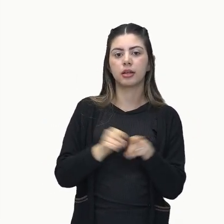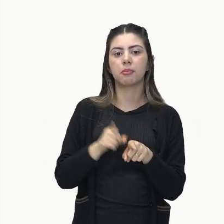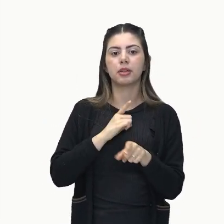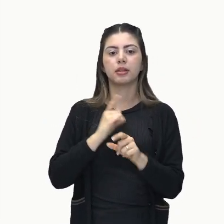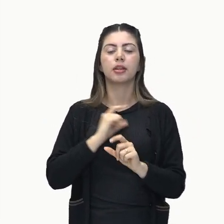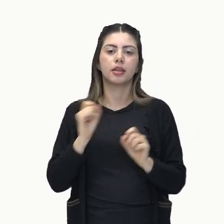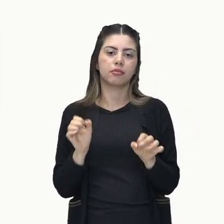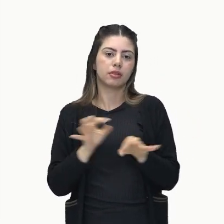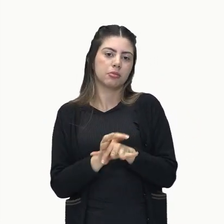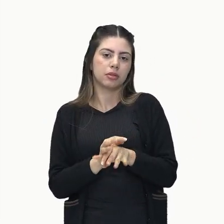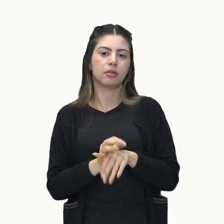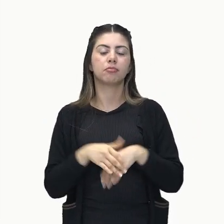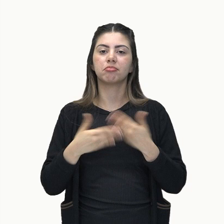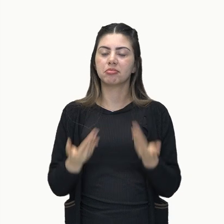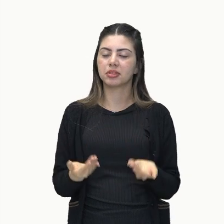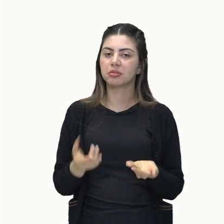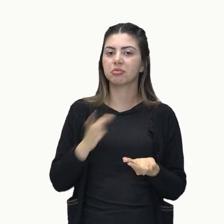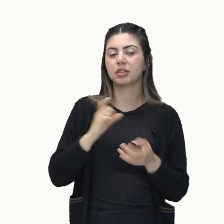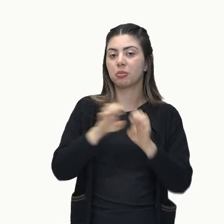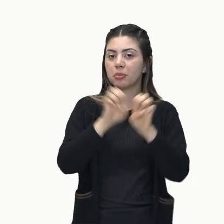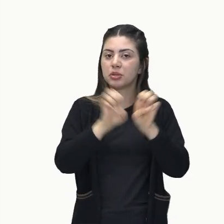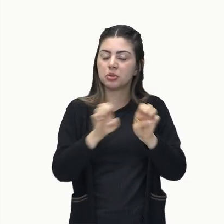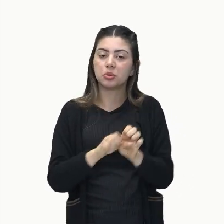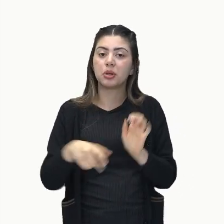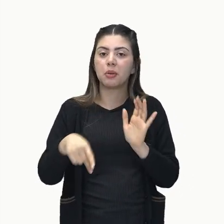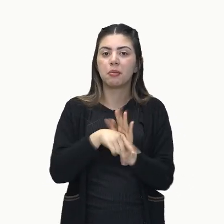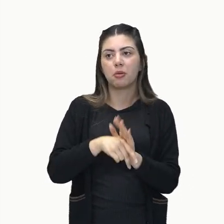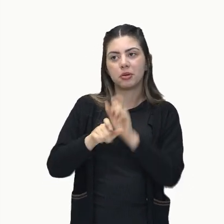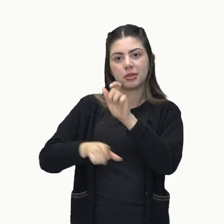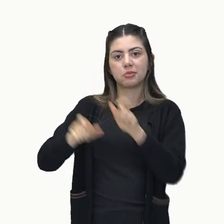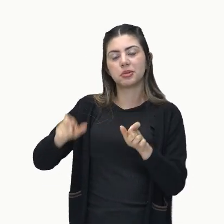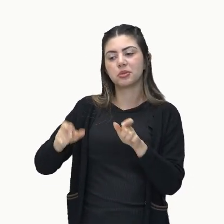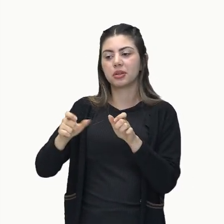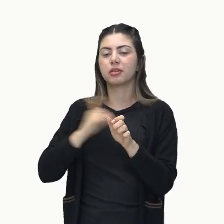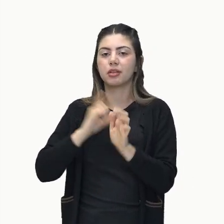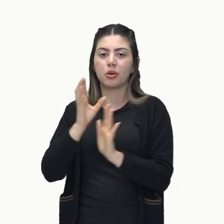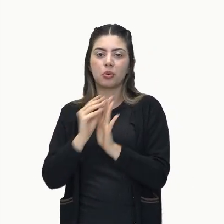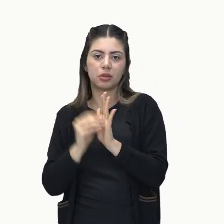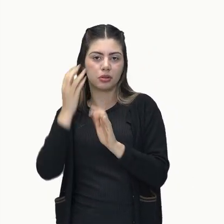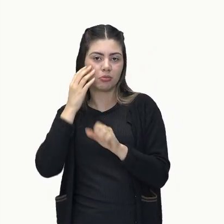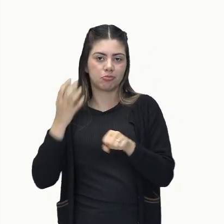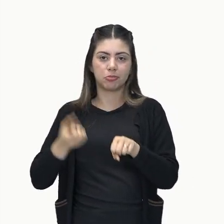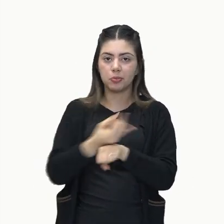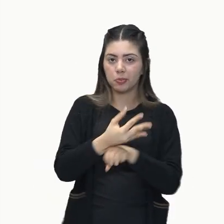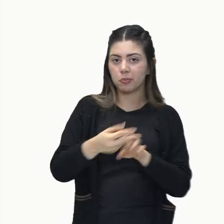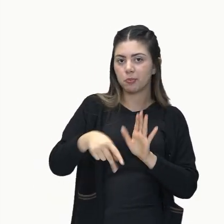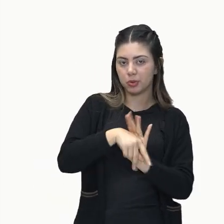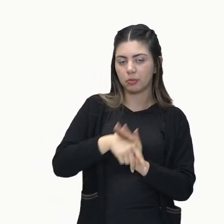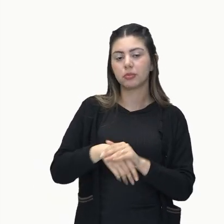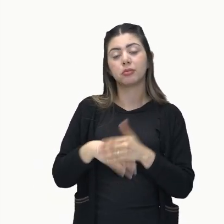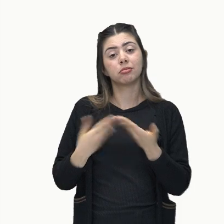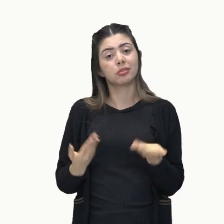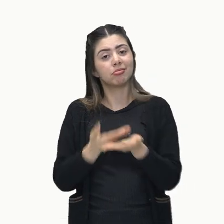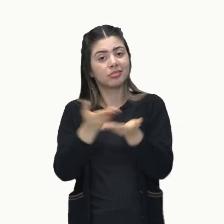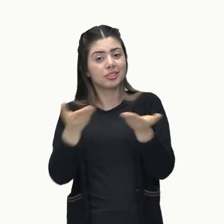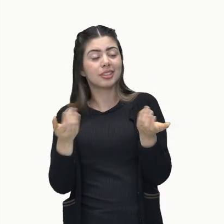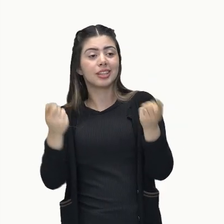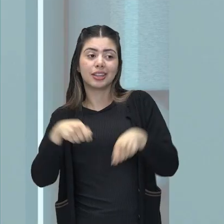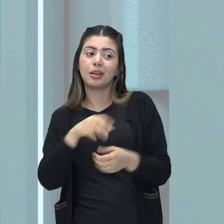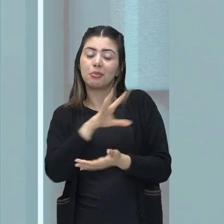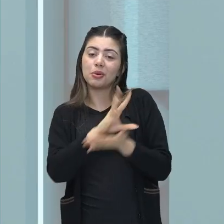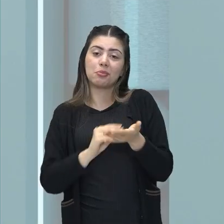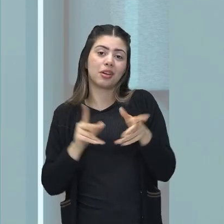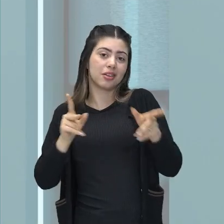e o encerramento. É um formato aí que foi consolidado pelos criadores de conteúdo do podcast e que vocês também podem utilizar